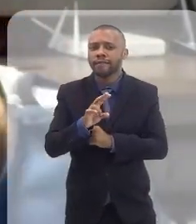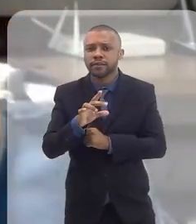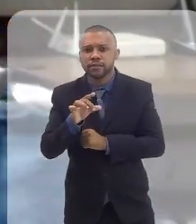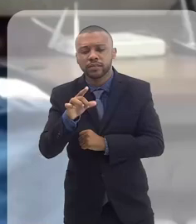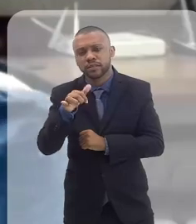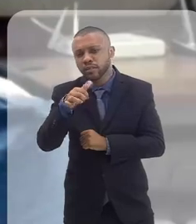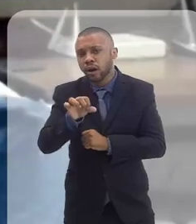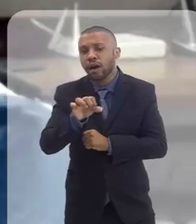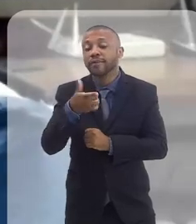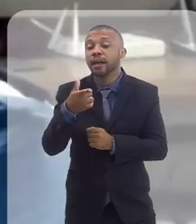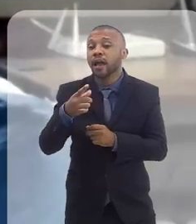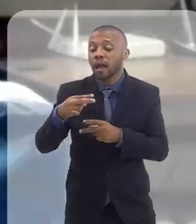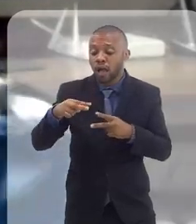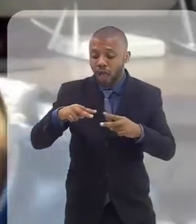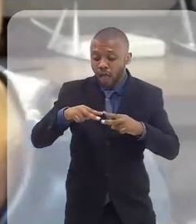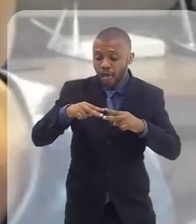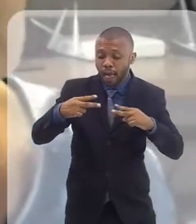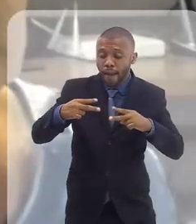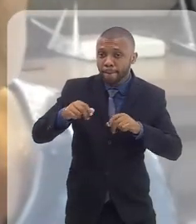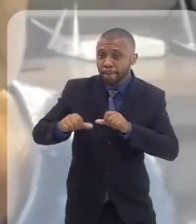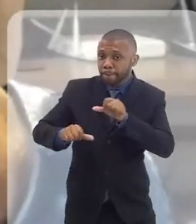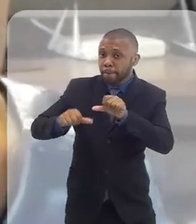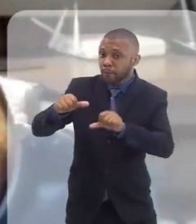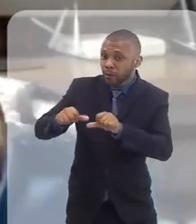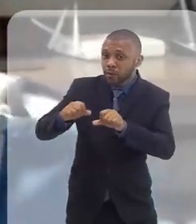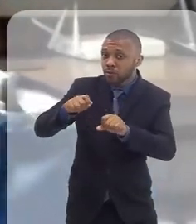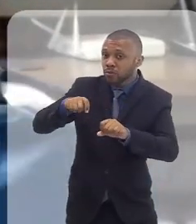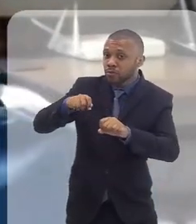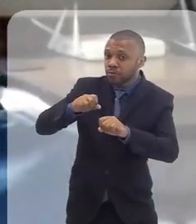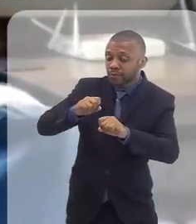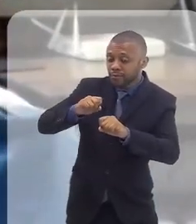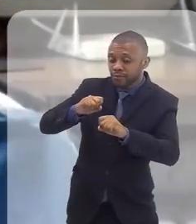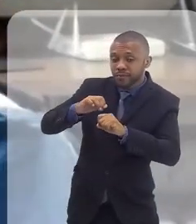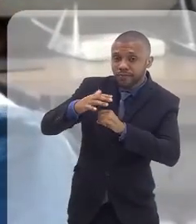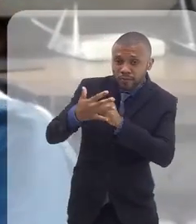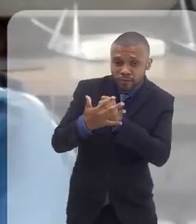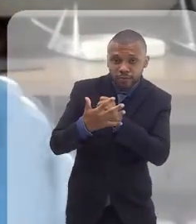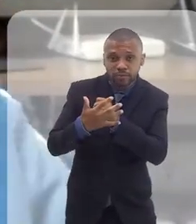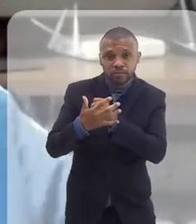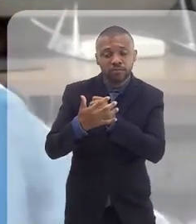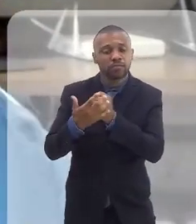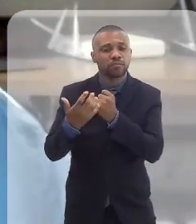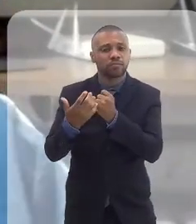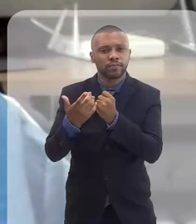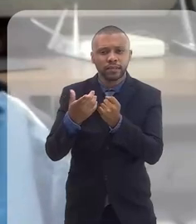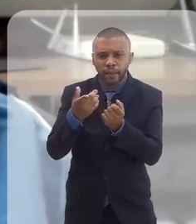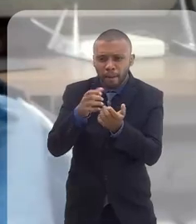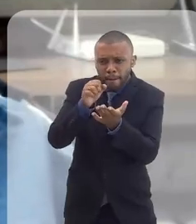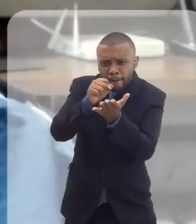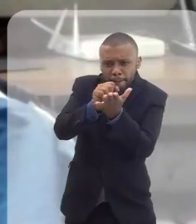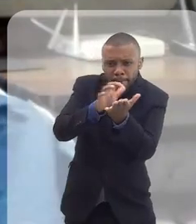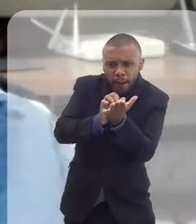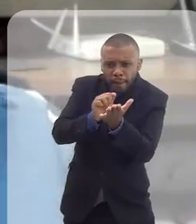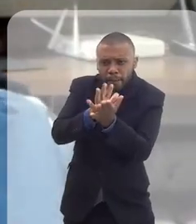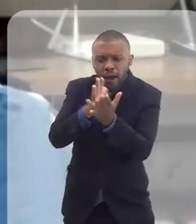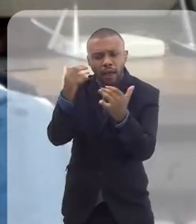COVID, as mutações no vírus SARS-CoV. Então, você mapeia o